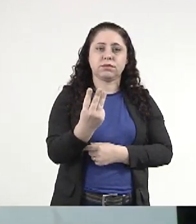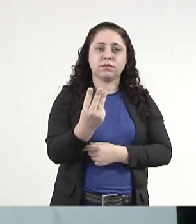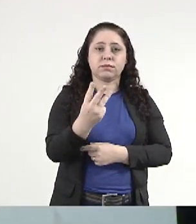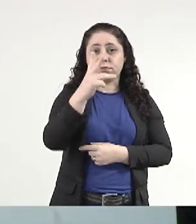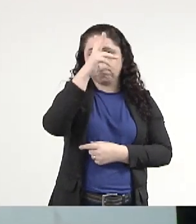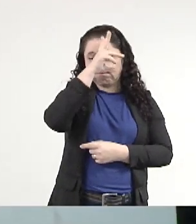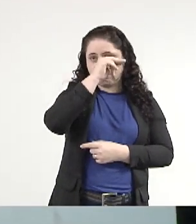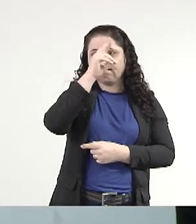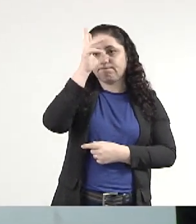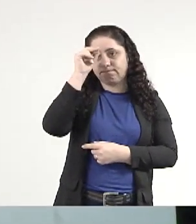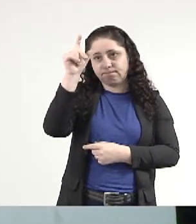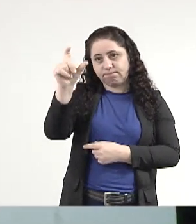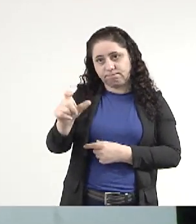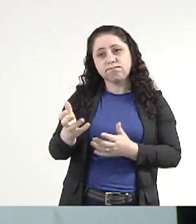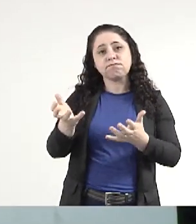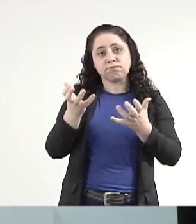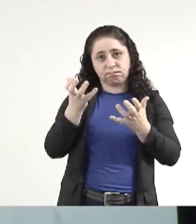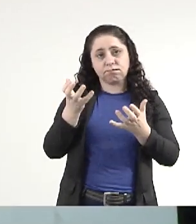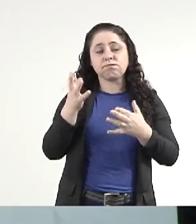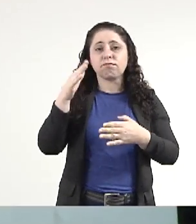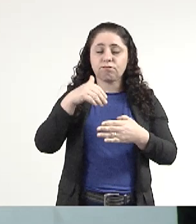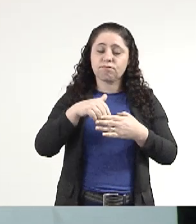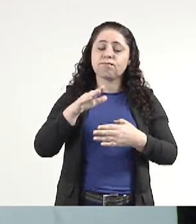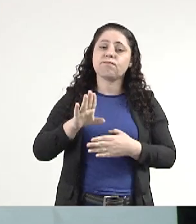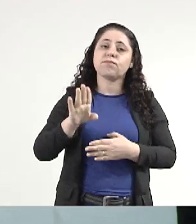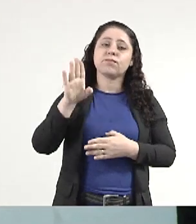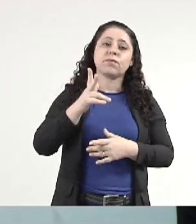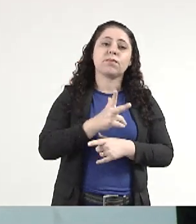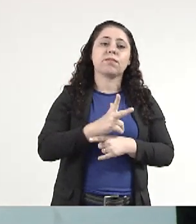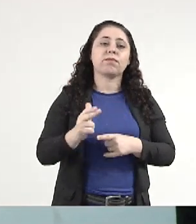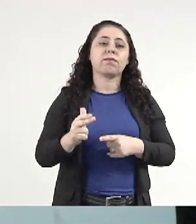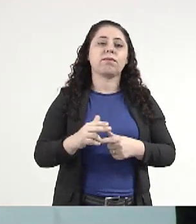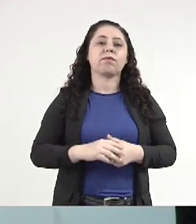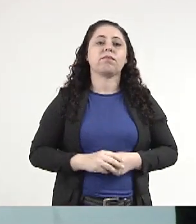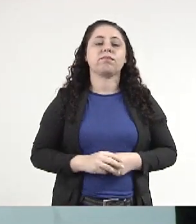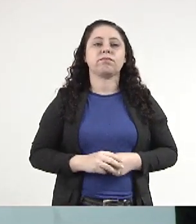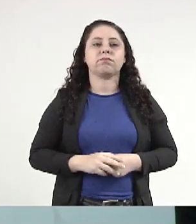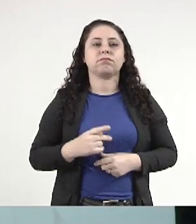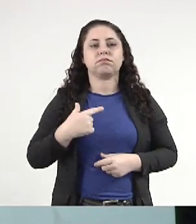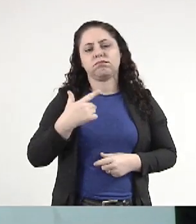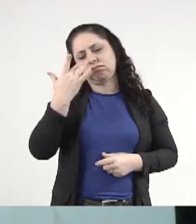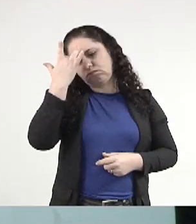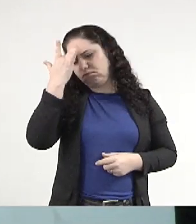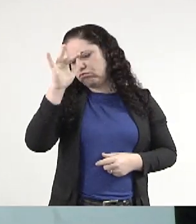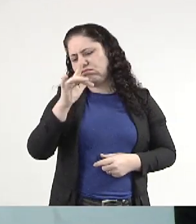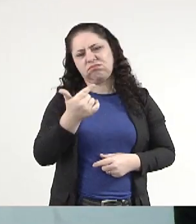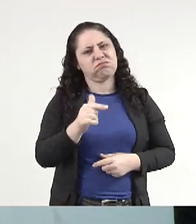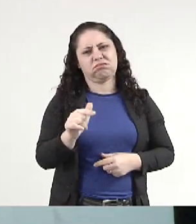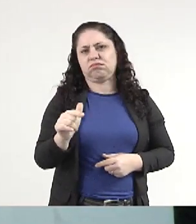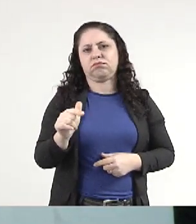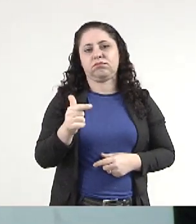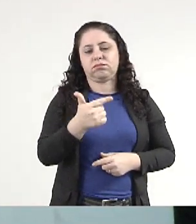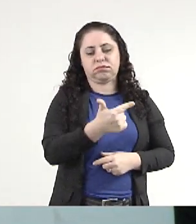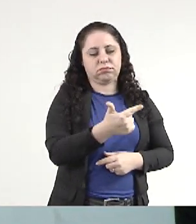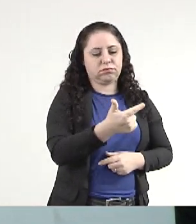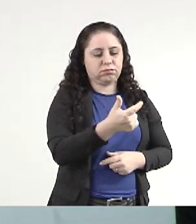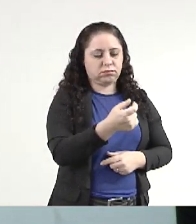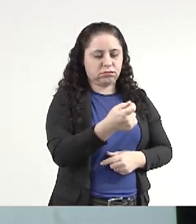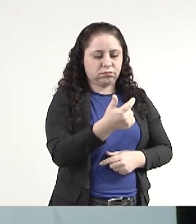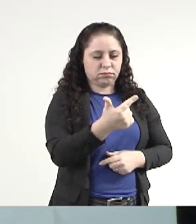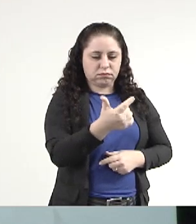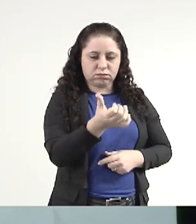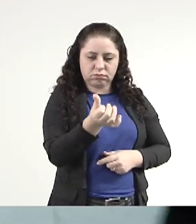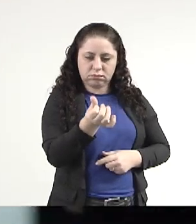das prefeituras que eles pretendiam eleger agora. E eu não tenho dúvida nenhuma de que em